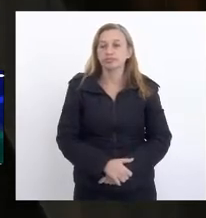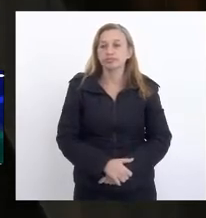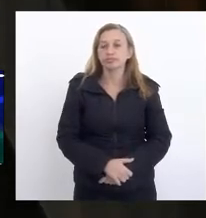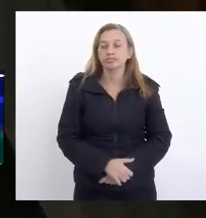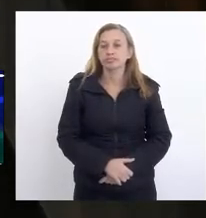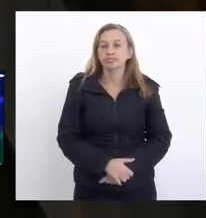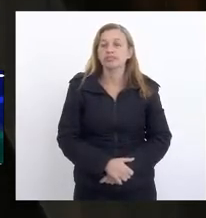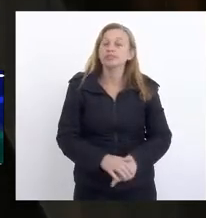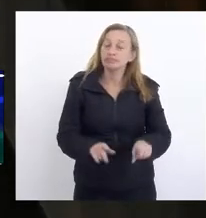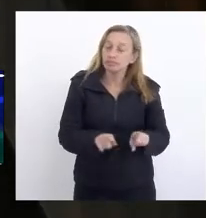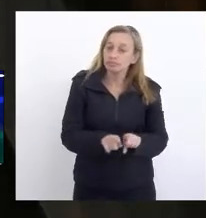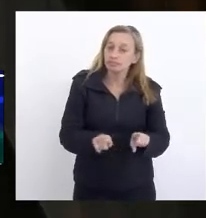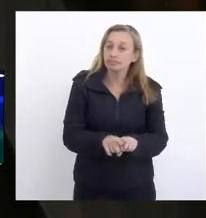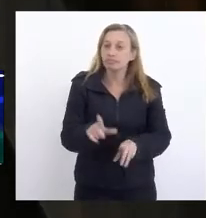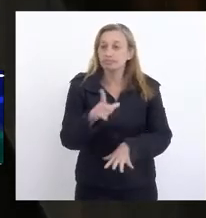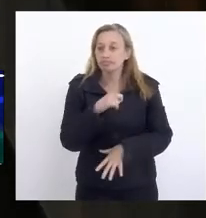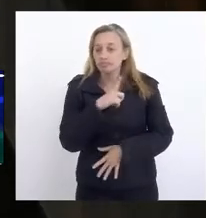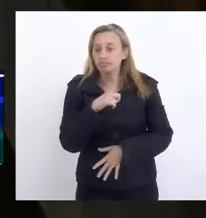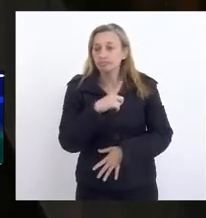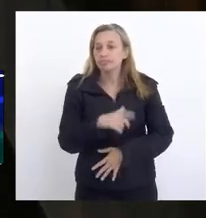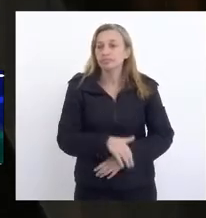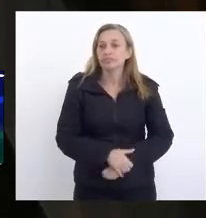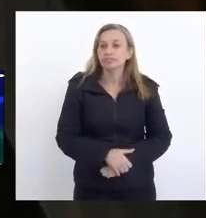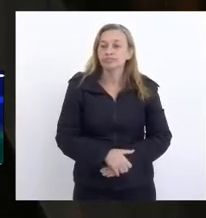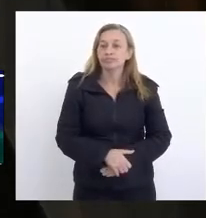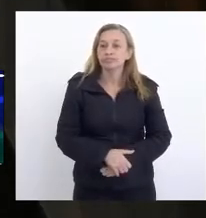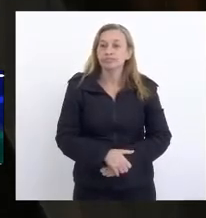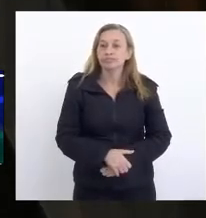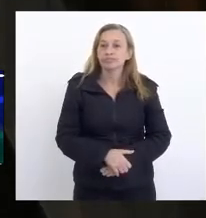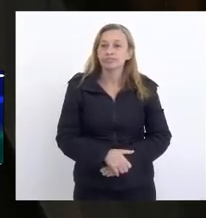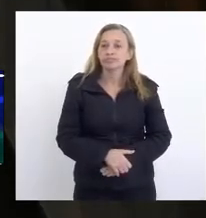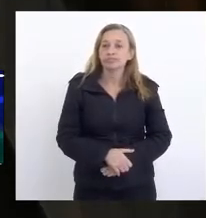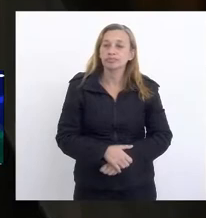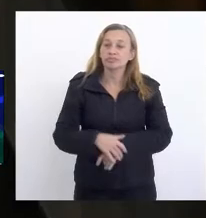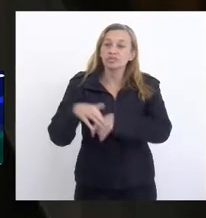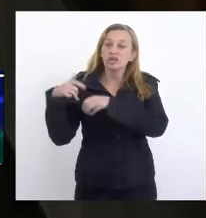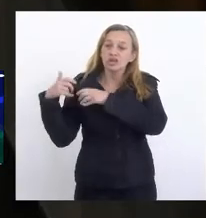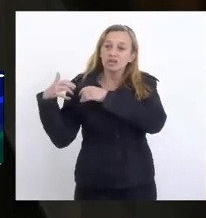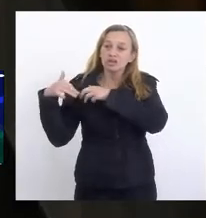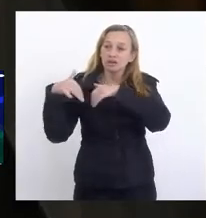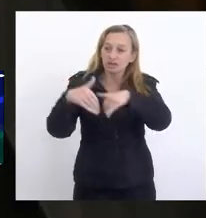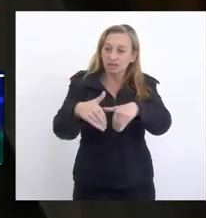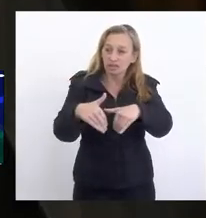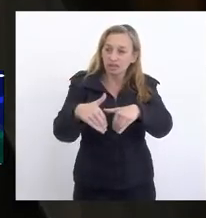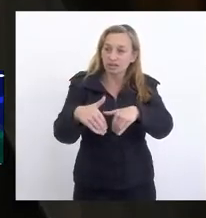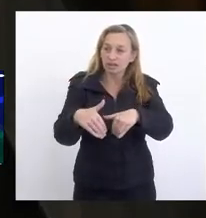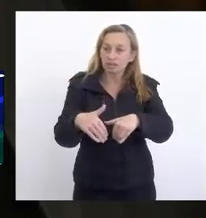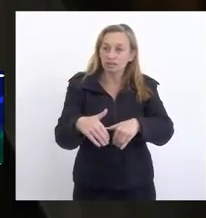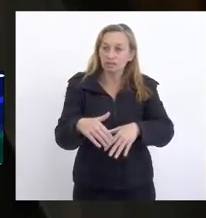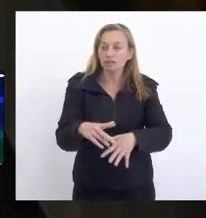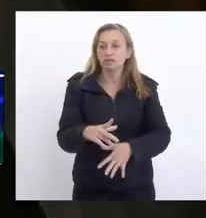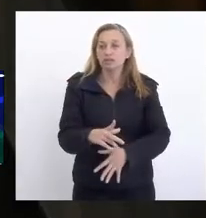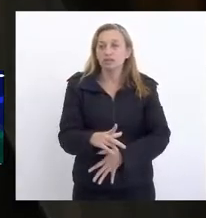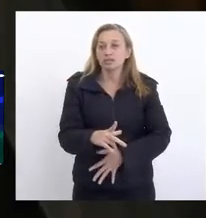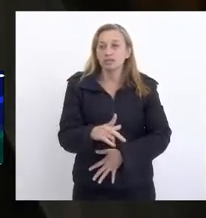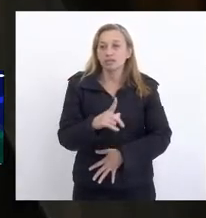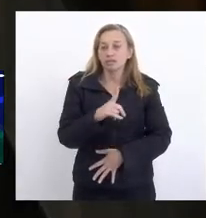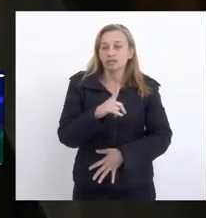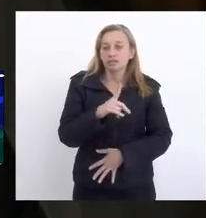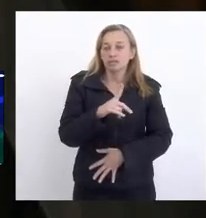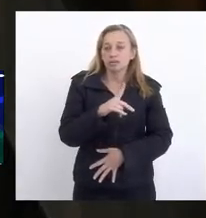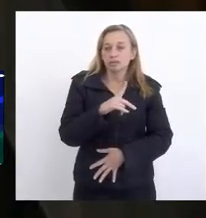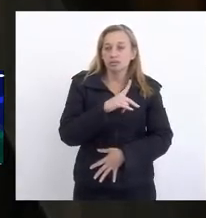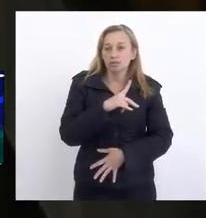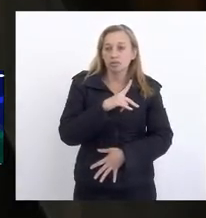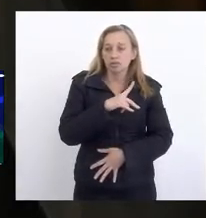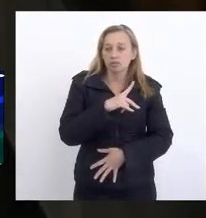como também houve tentativa de invasão da própria das próprias